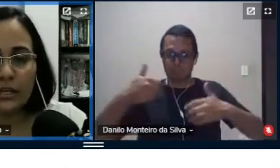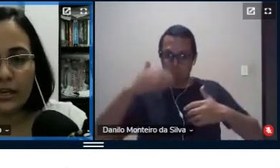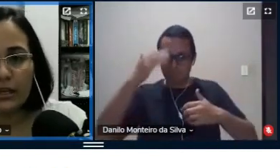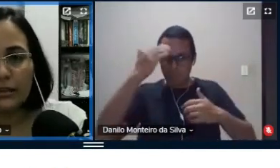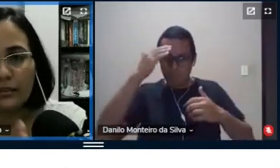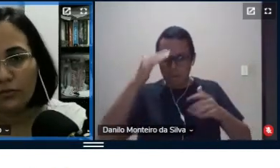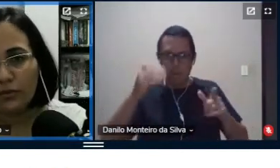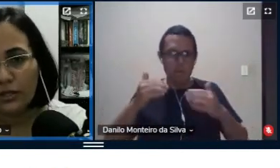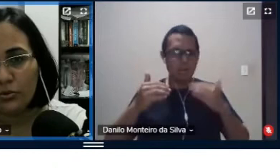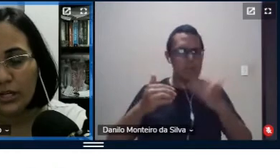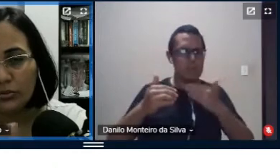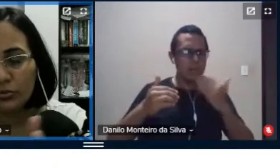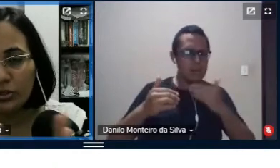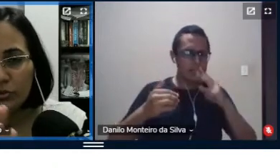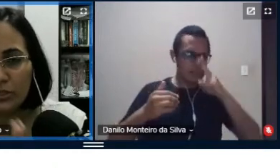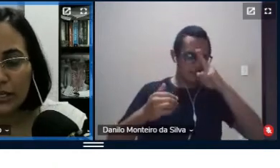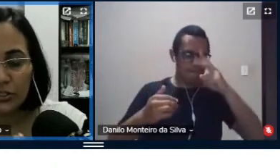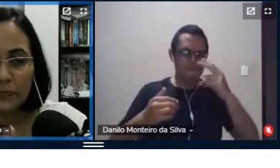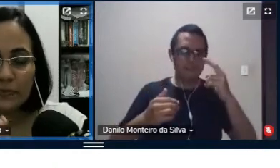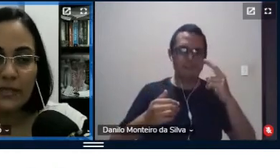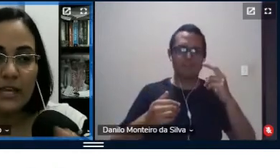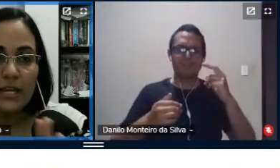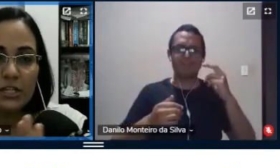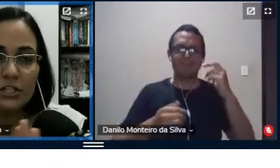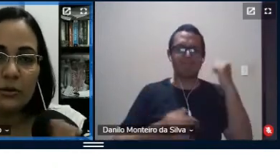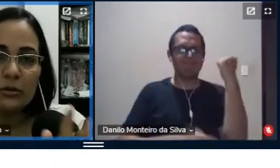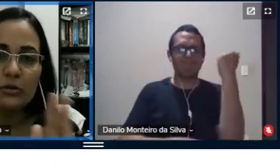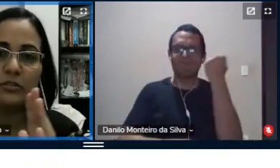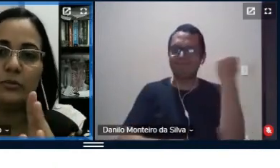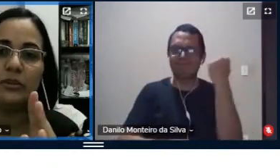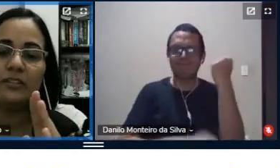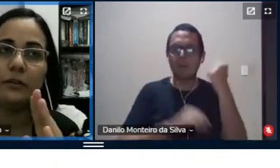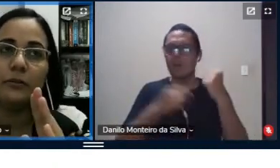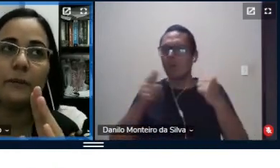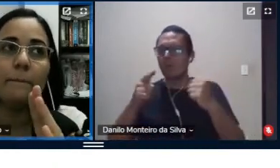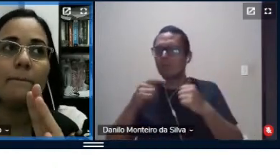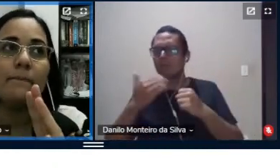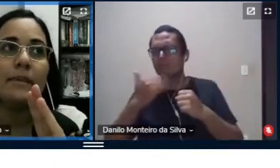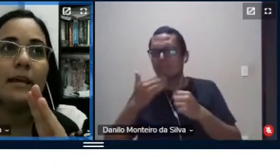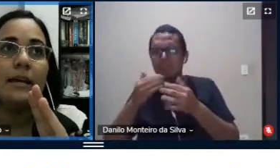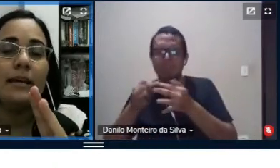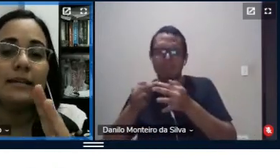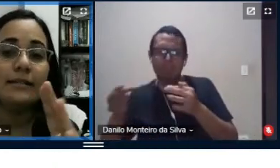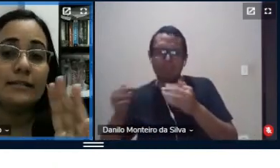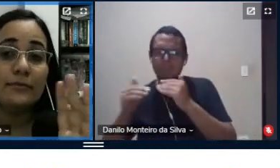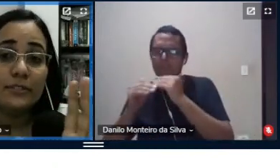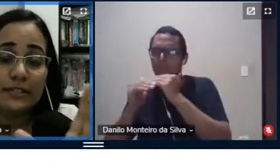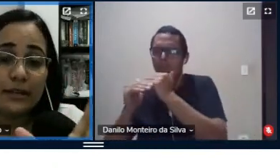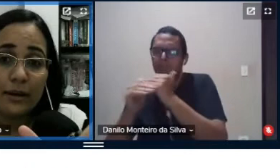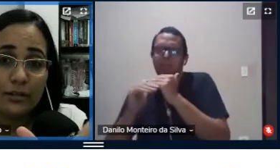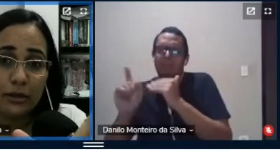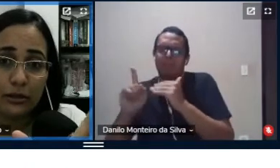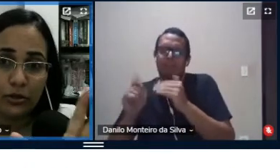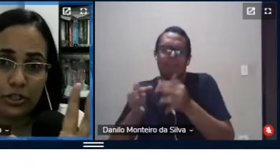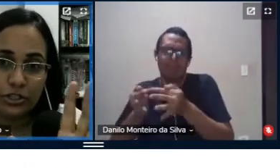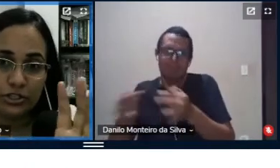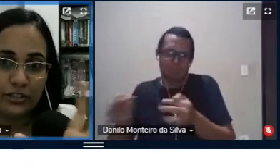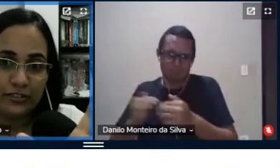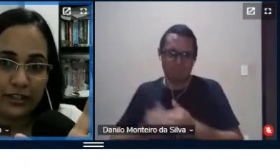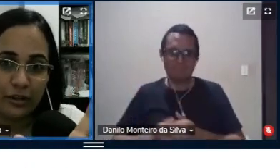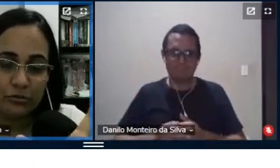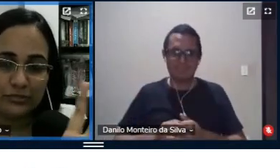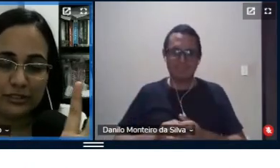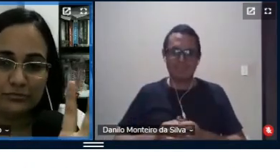o que é defeito e o que é descontinuidade. E aí a gente tem uma situação, né? Se você trabalha numa